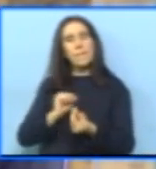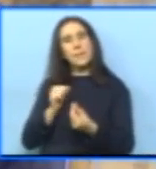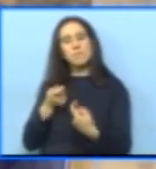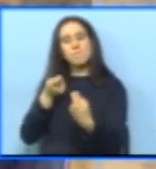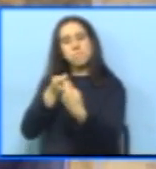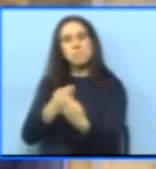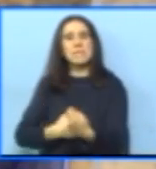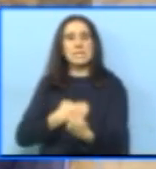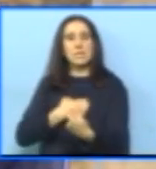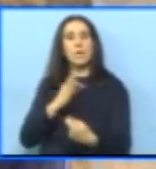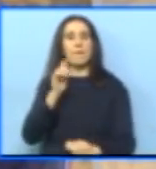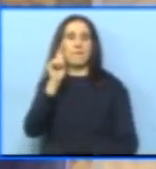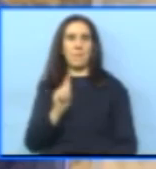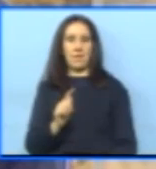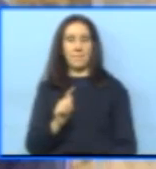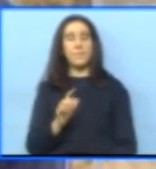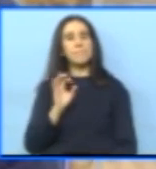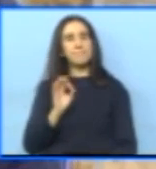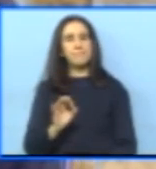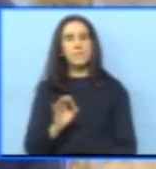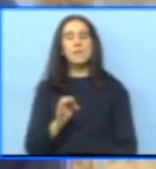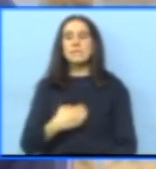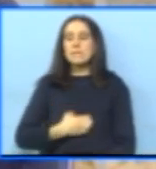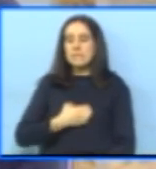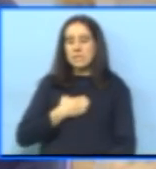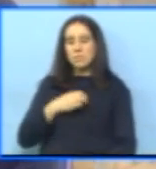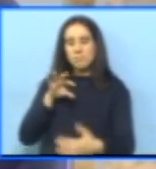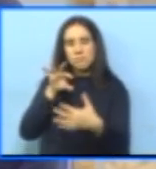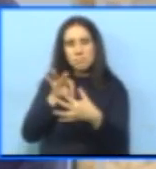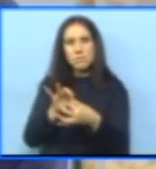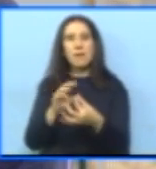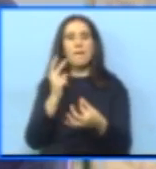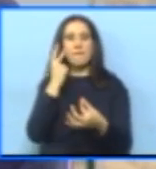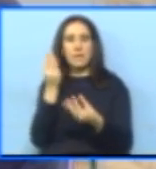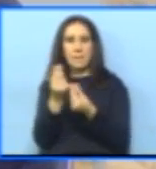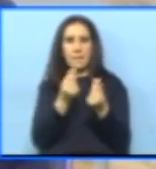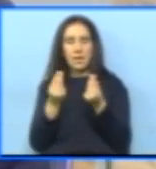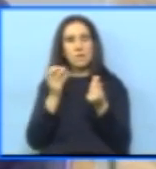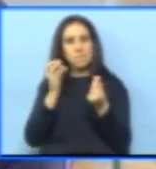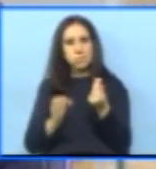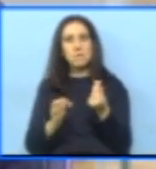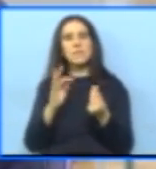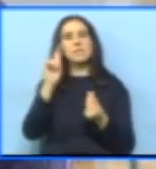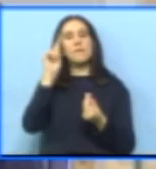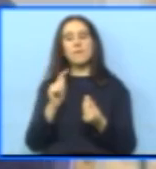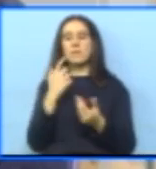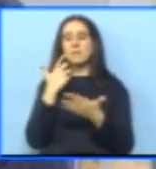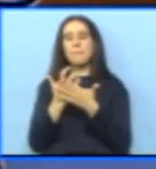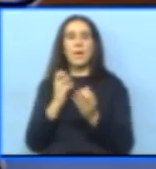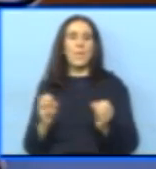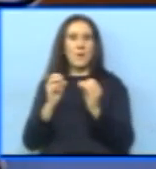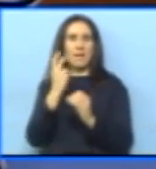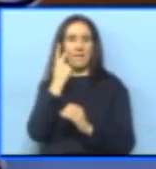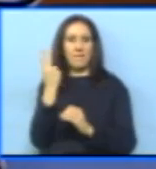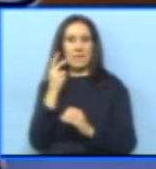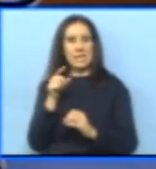vivemos. Uma fé que não é capaz de atribuir sentido à maneira que vivemos é uma fé que verdadeiramente não marca a vida. E daí a